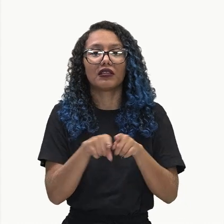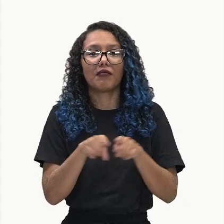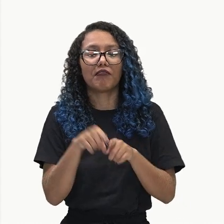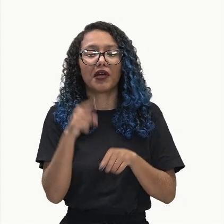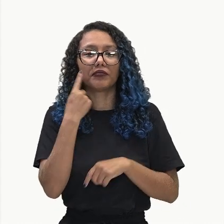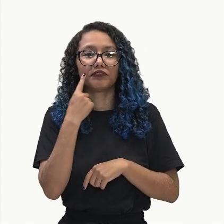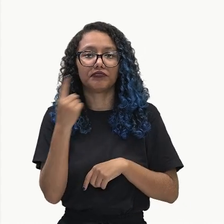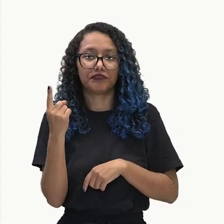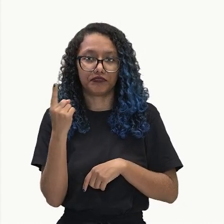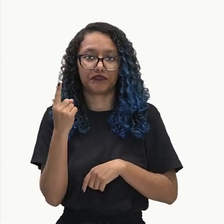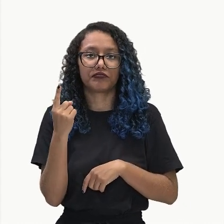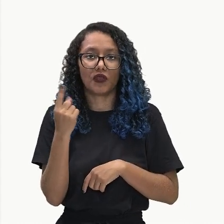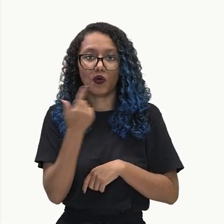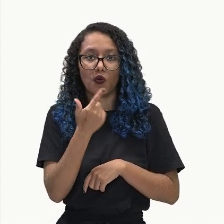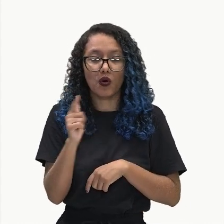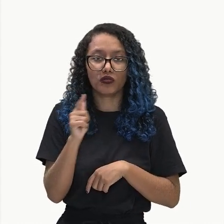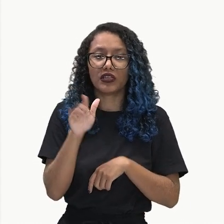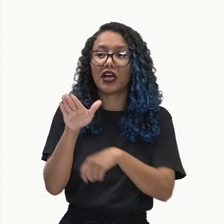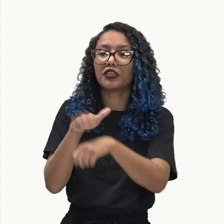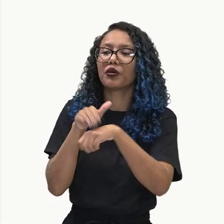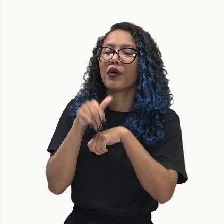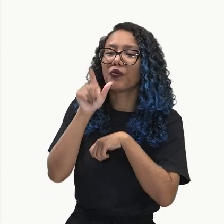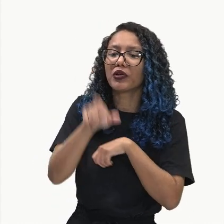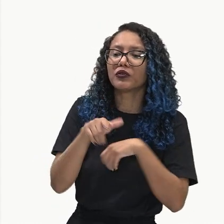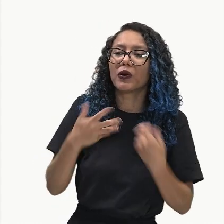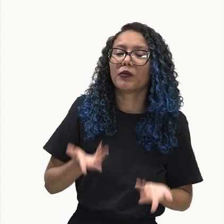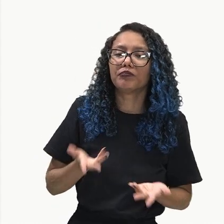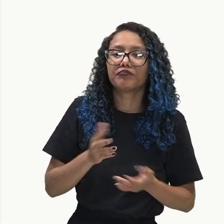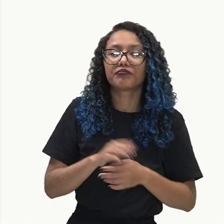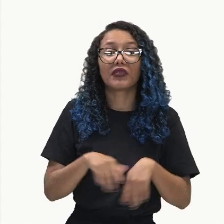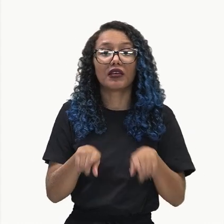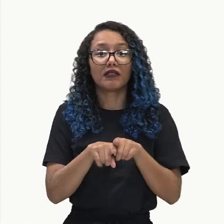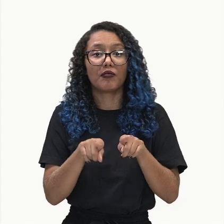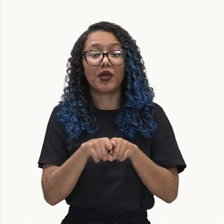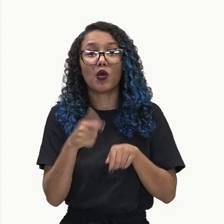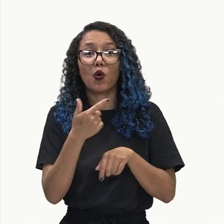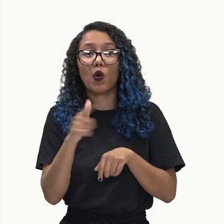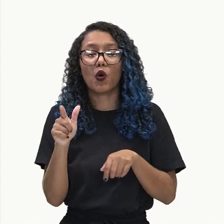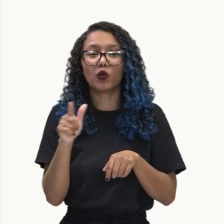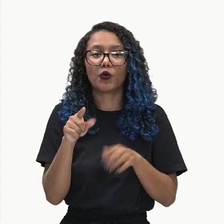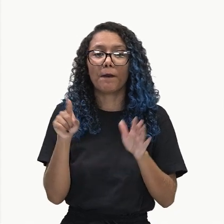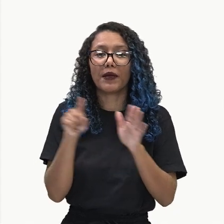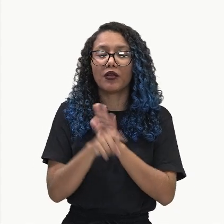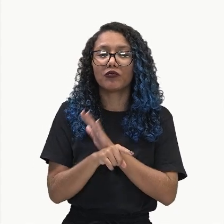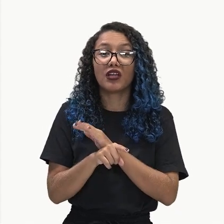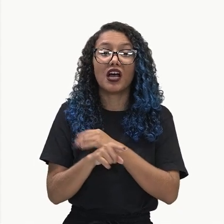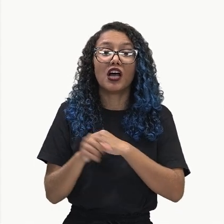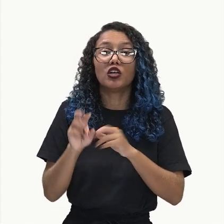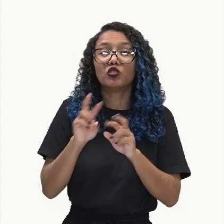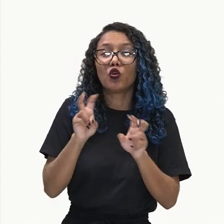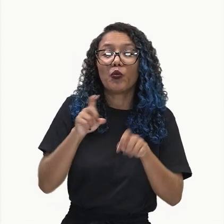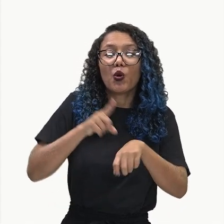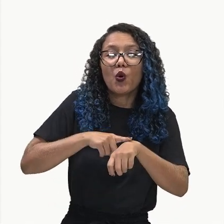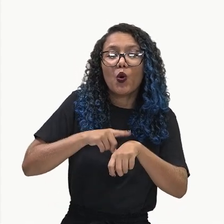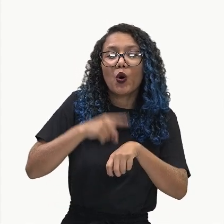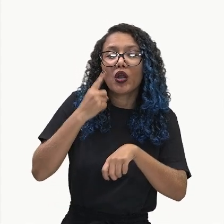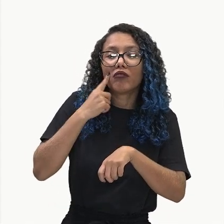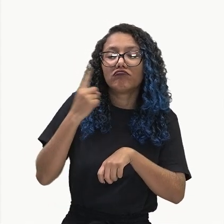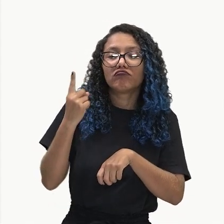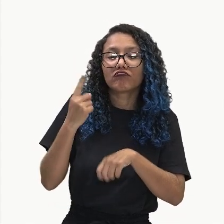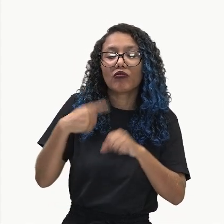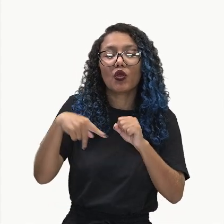tal pessoa. Alguém está chamando aqui. Que hora é? Olha para fazer a pergunta. Que hora é? Qual é o